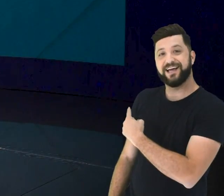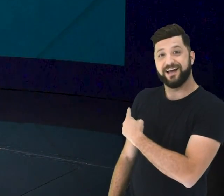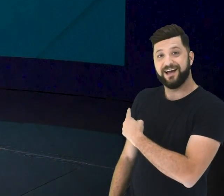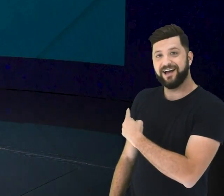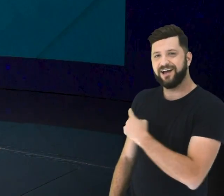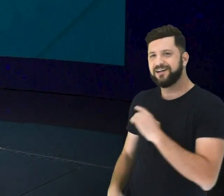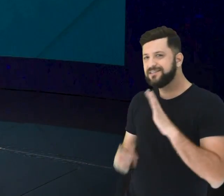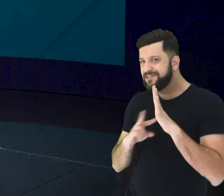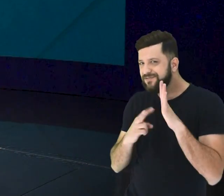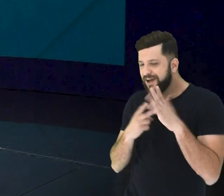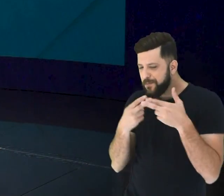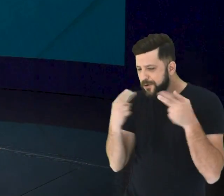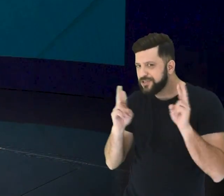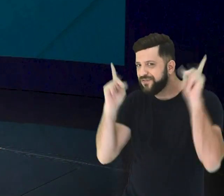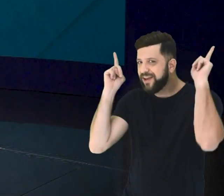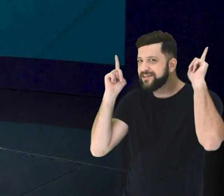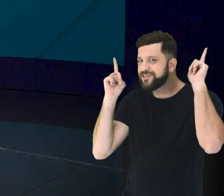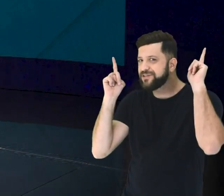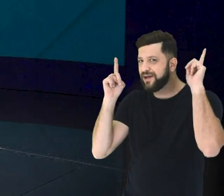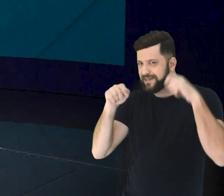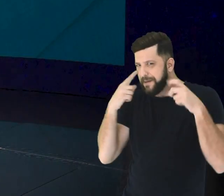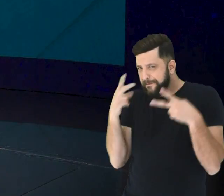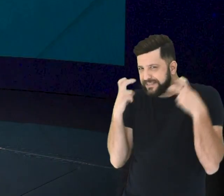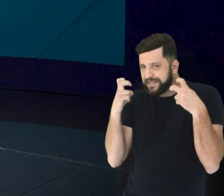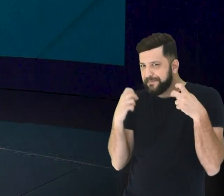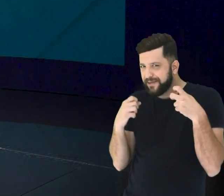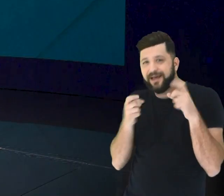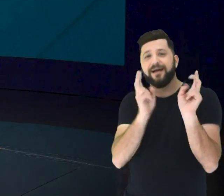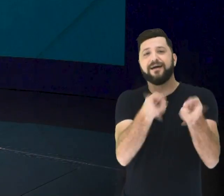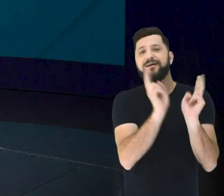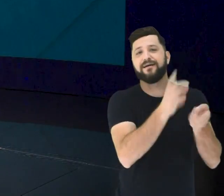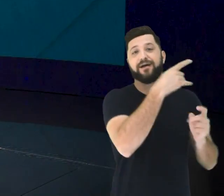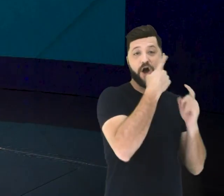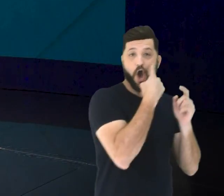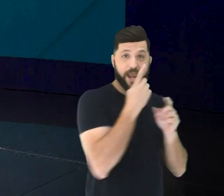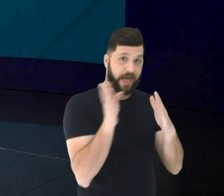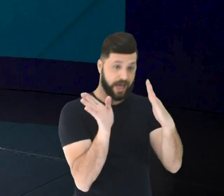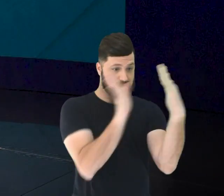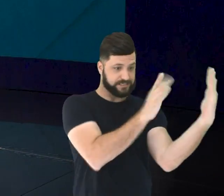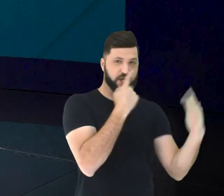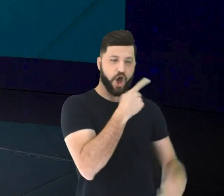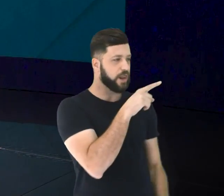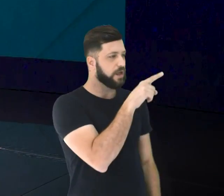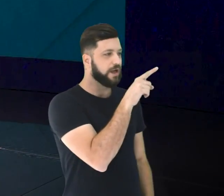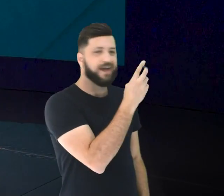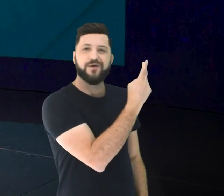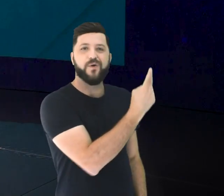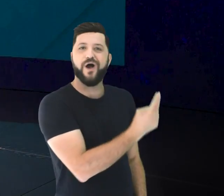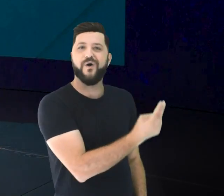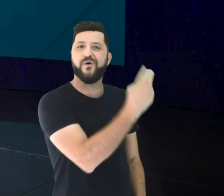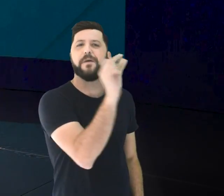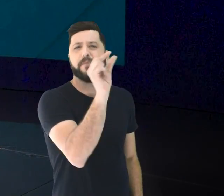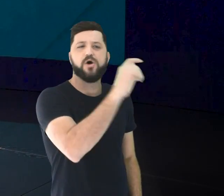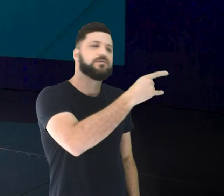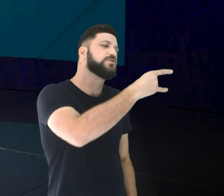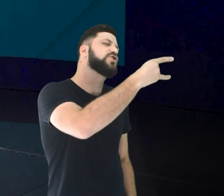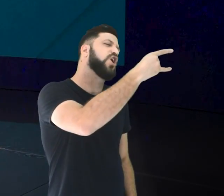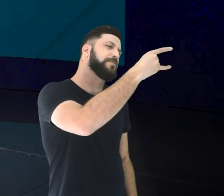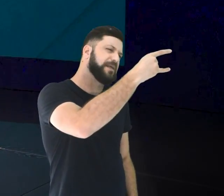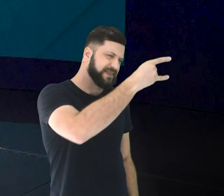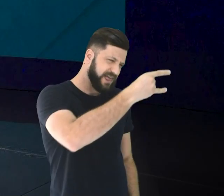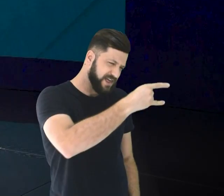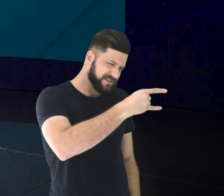algo está acontecendo diferente a composição da perna já é outra olha para trás ver se tem isso aqui não tem aqui